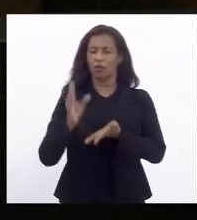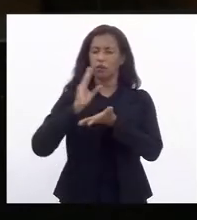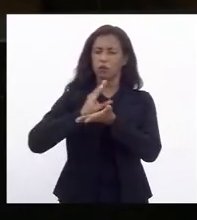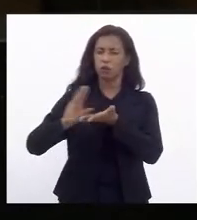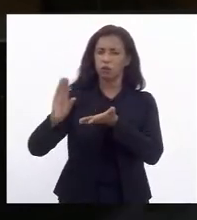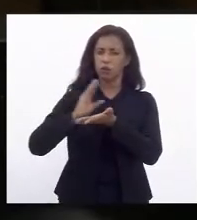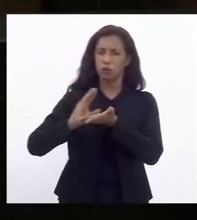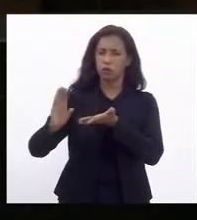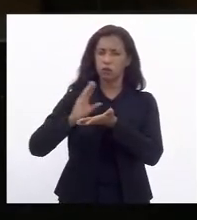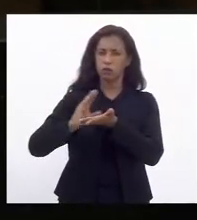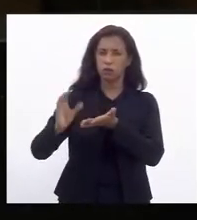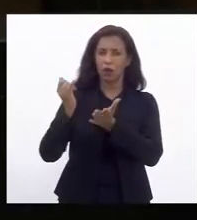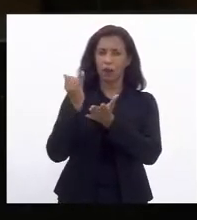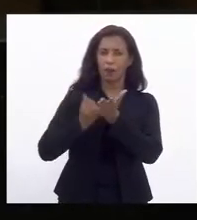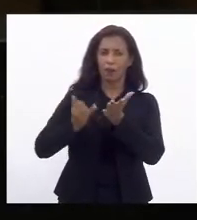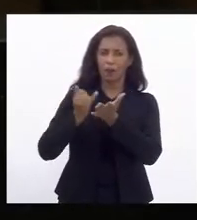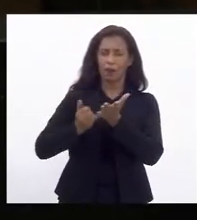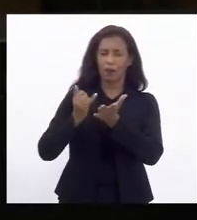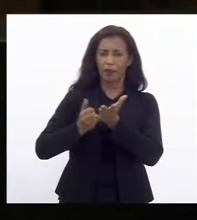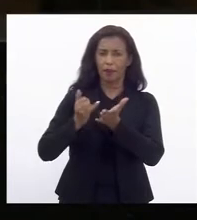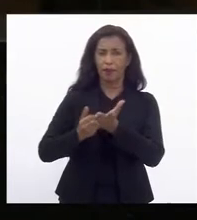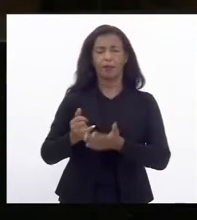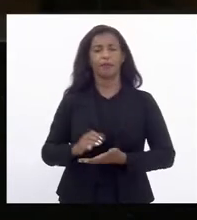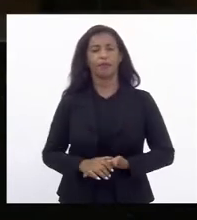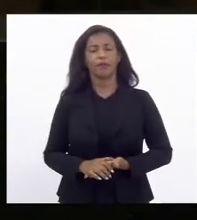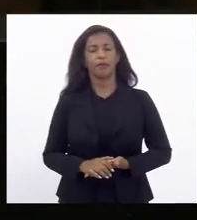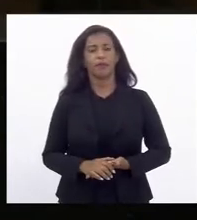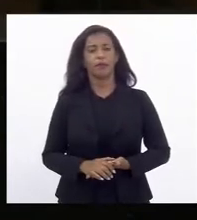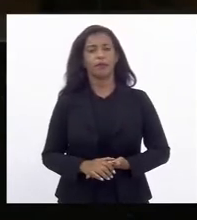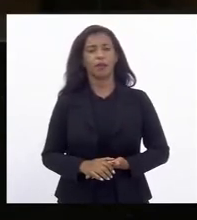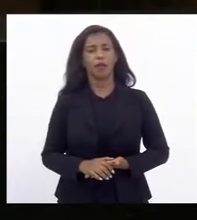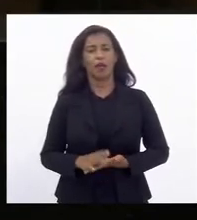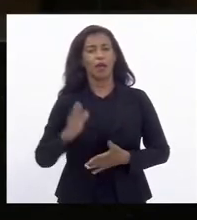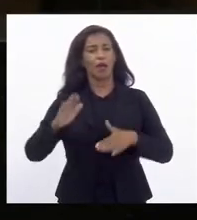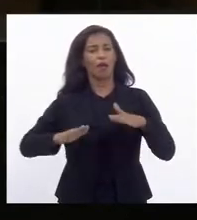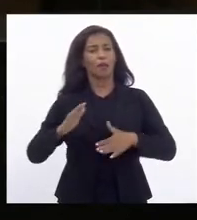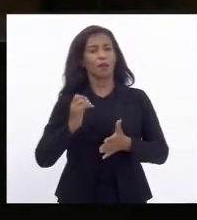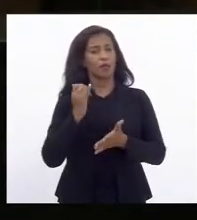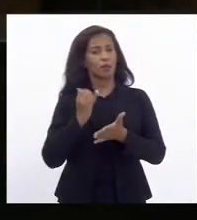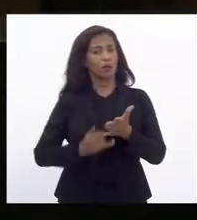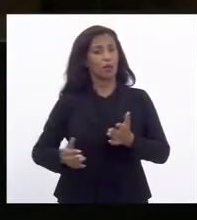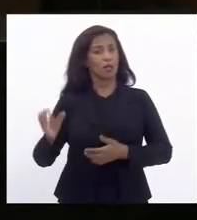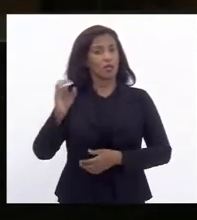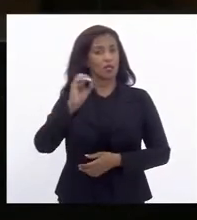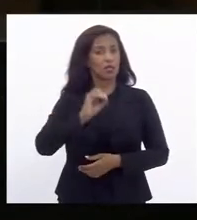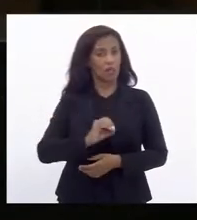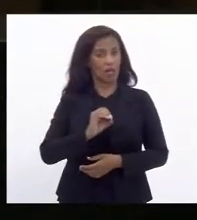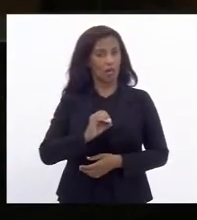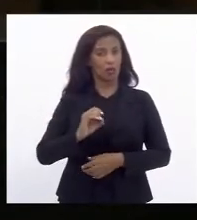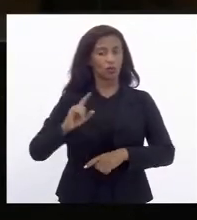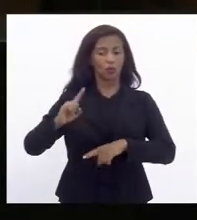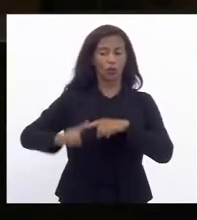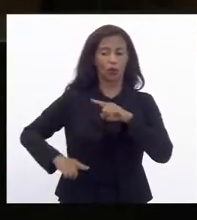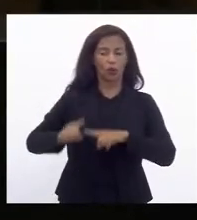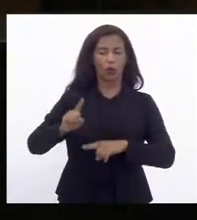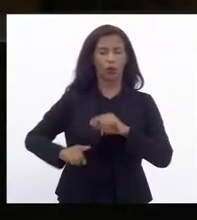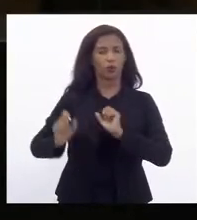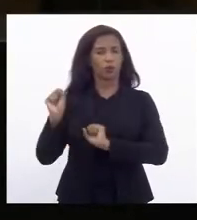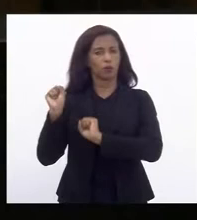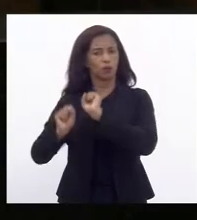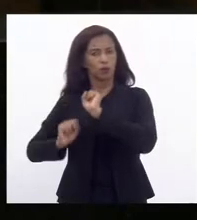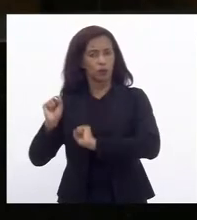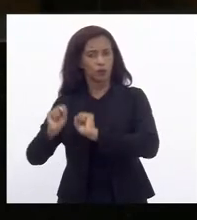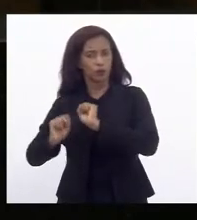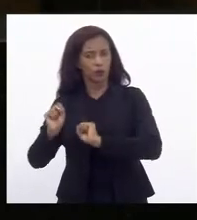elevada sobre absorventes, apesar da alíquota zero no imposto sobre produtos